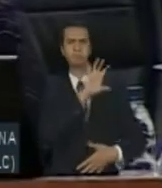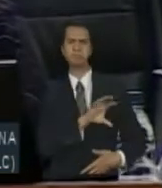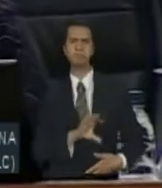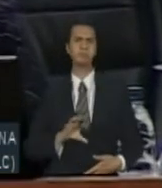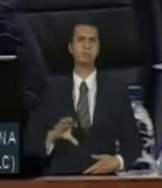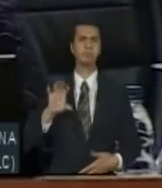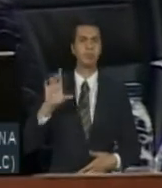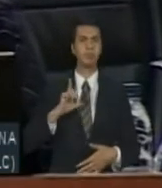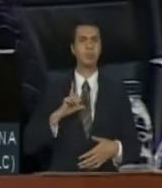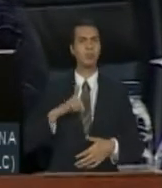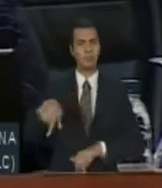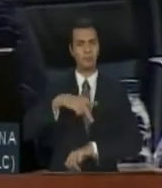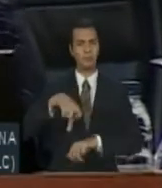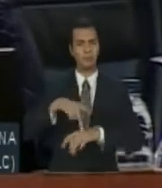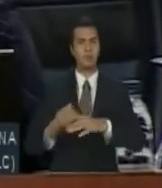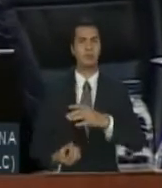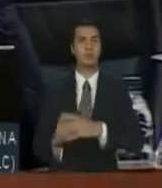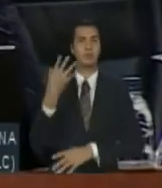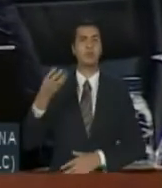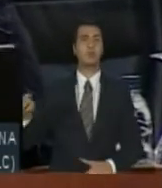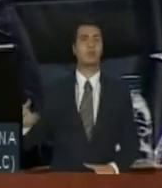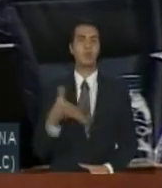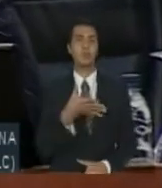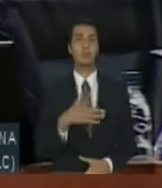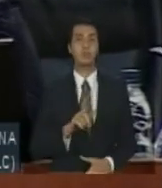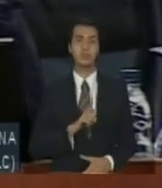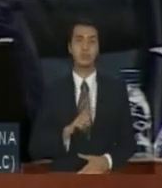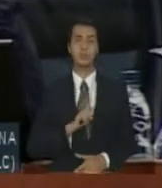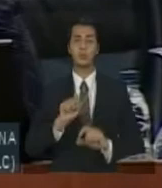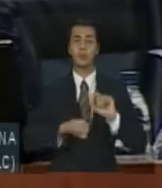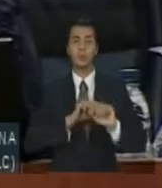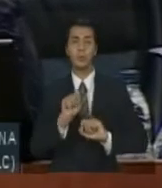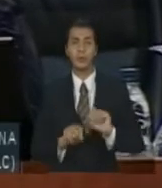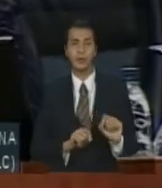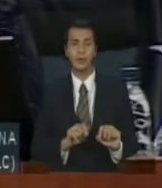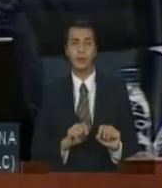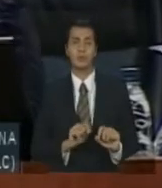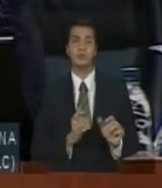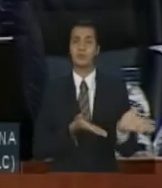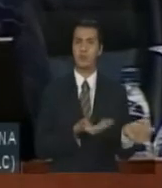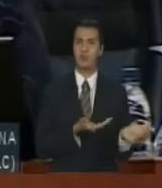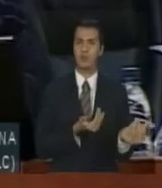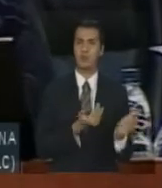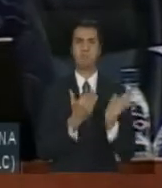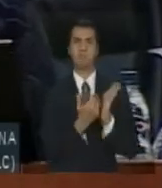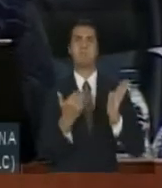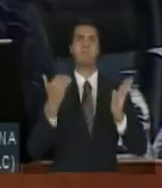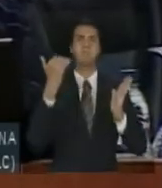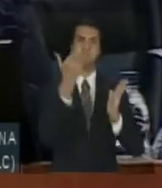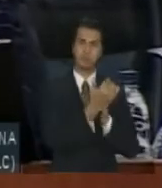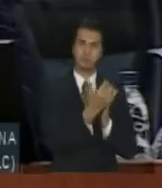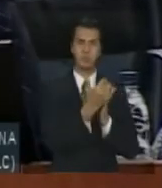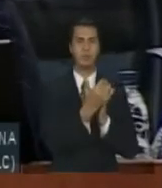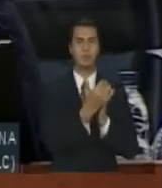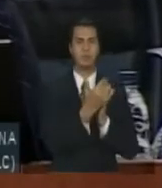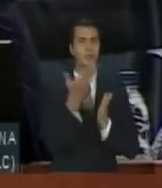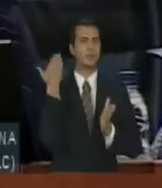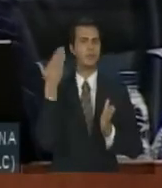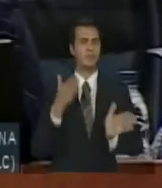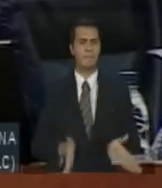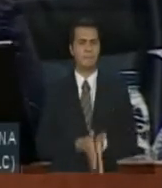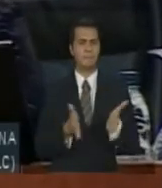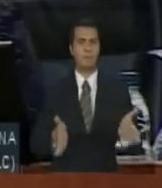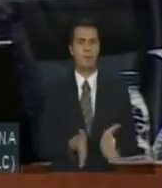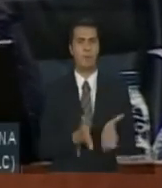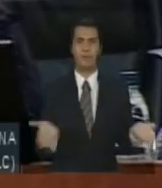novos países, com milhões de jovens que, saídos da pobreza, resgataram sua esperança e